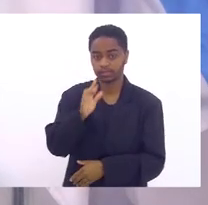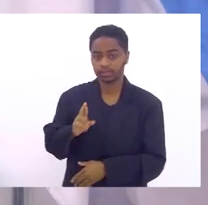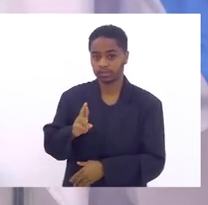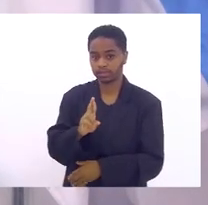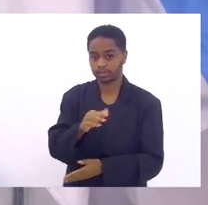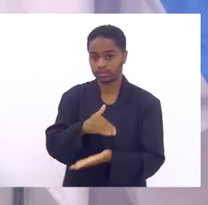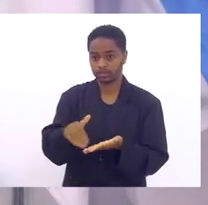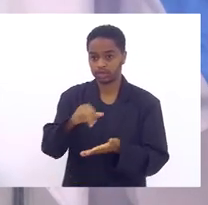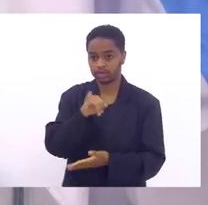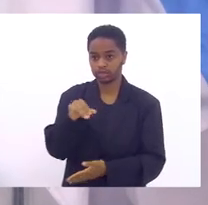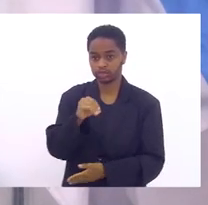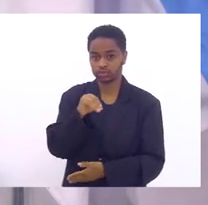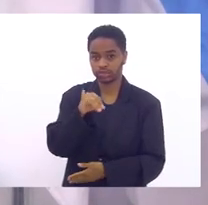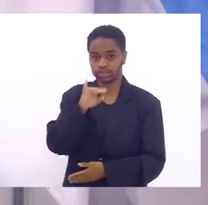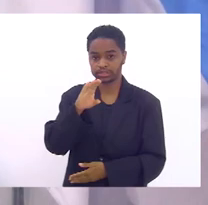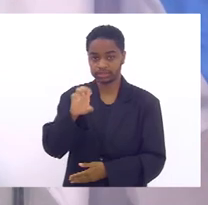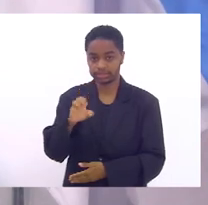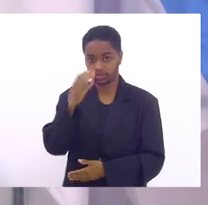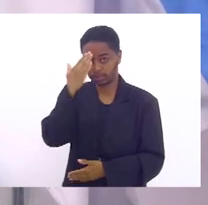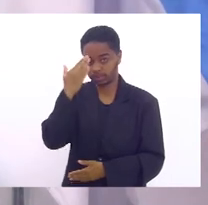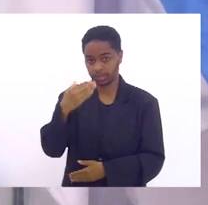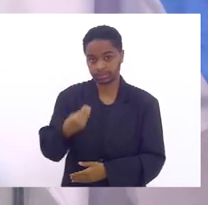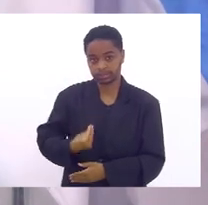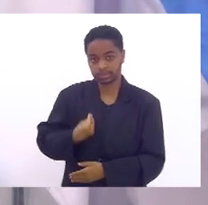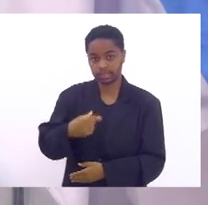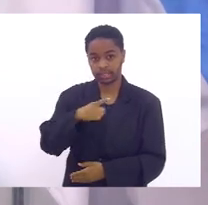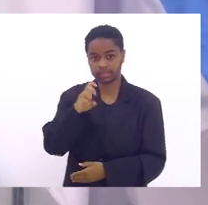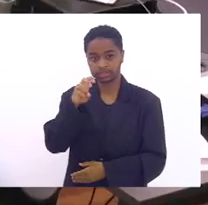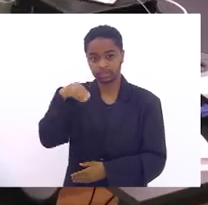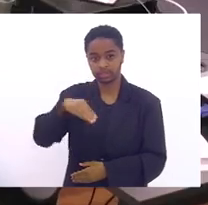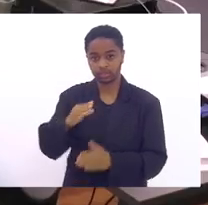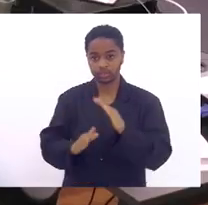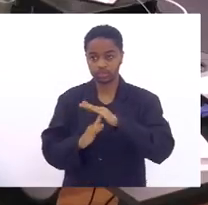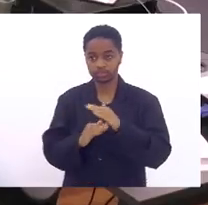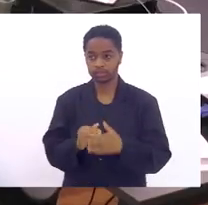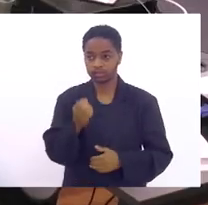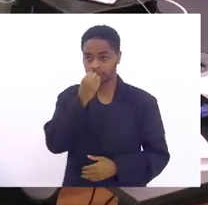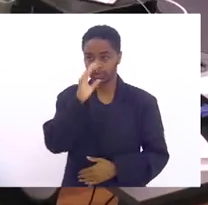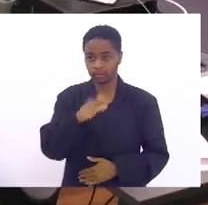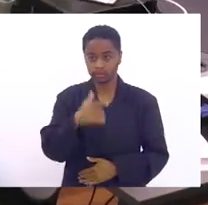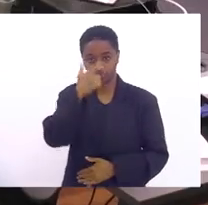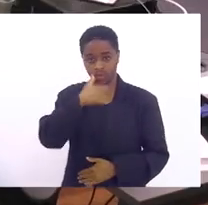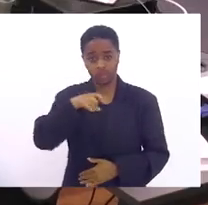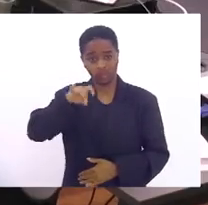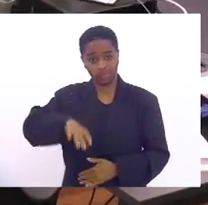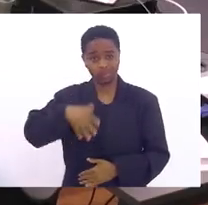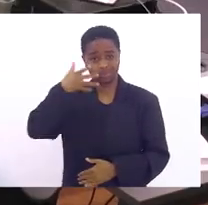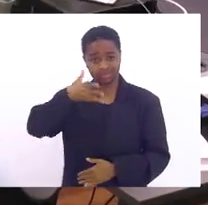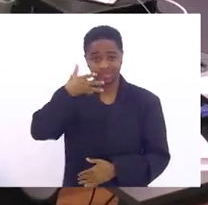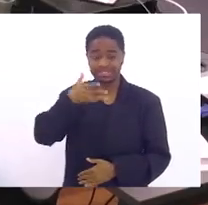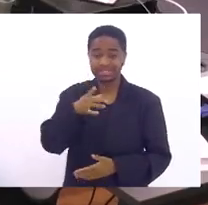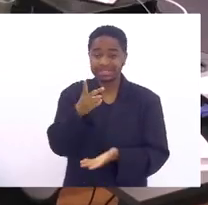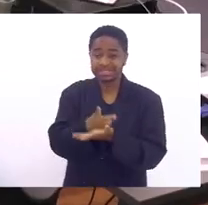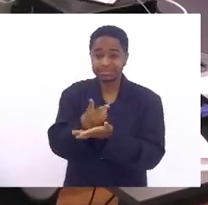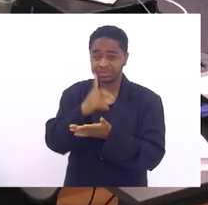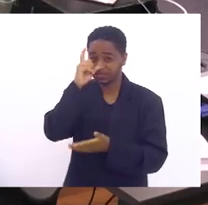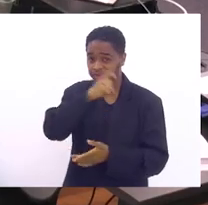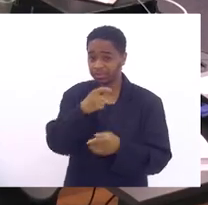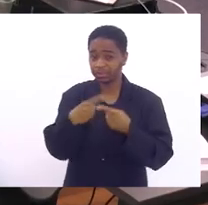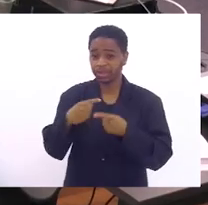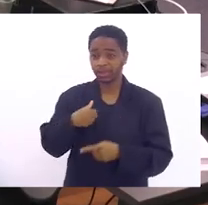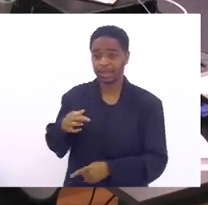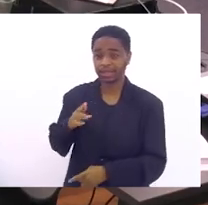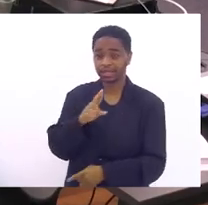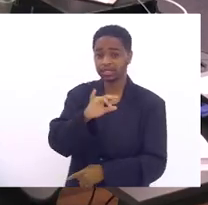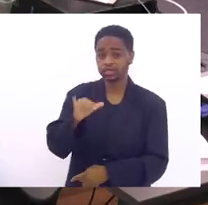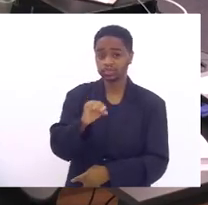Joice Trindade muito obrigada pela sua presença a senhora tem 5 minutos boa tarde sou a última a falar é sempre uma tfa ingrata né porque eu represento a Joyce